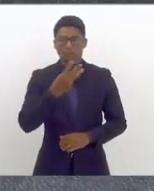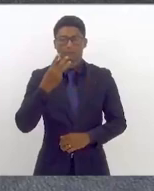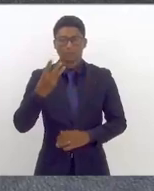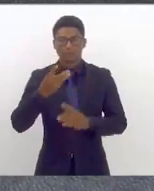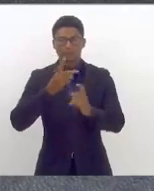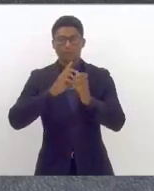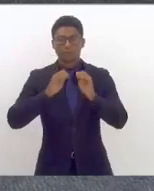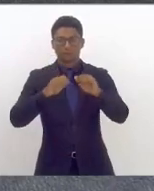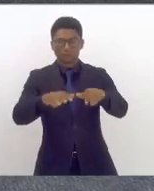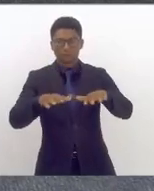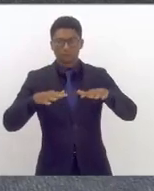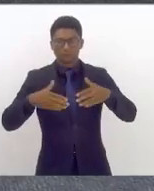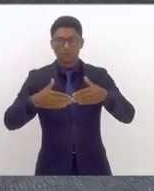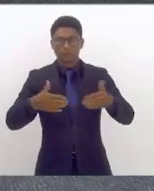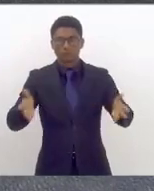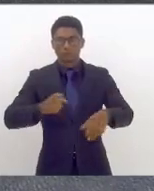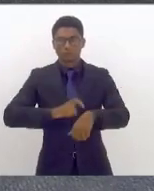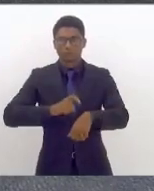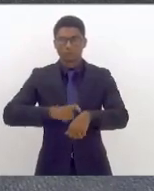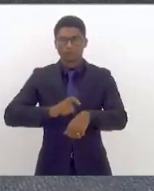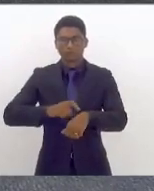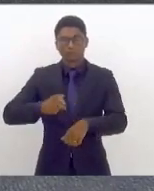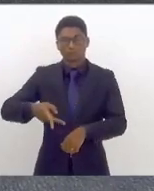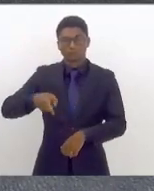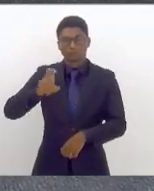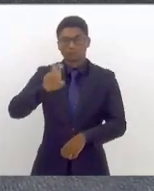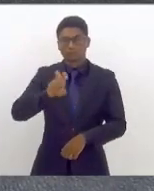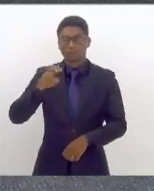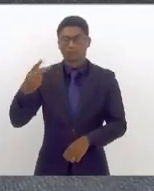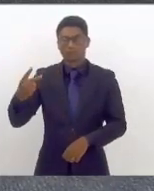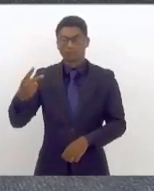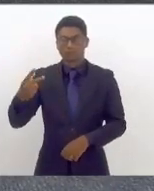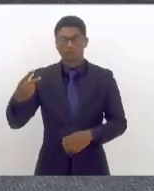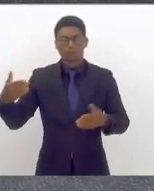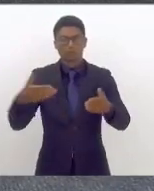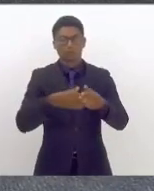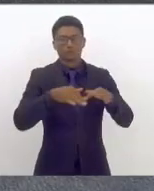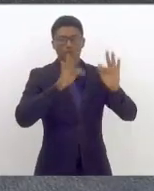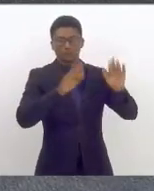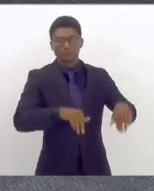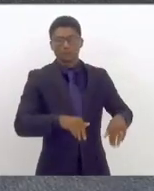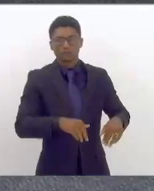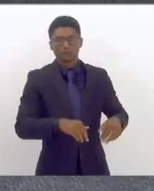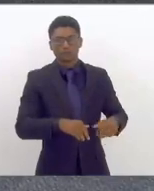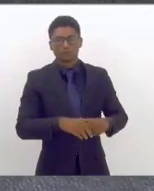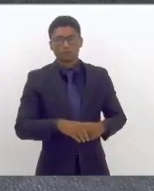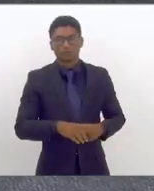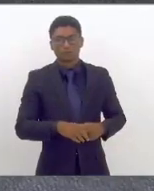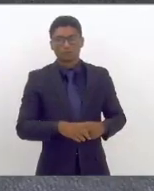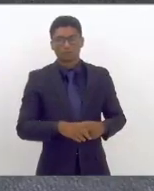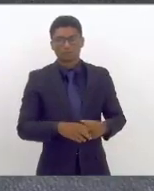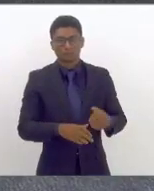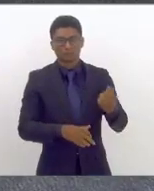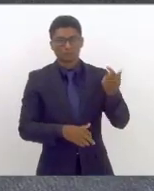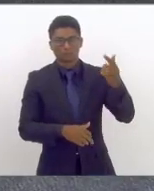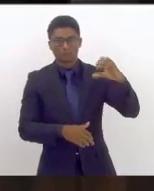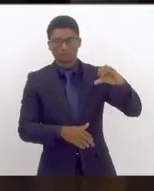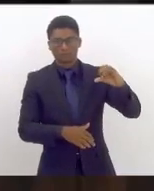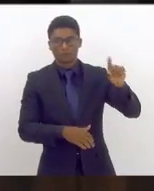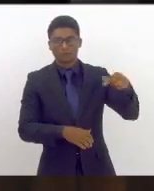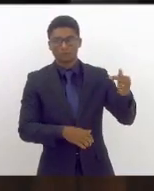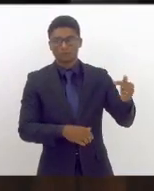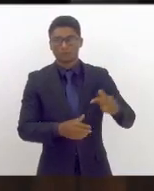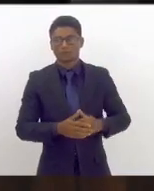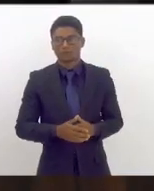seção extraordinária que iniciada às 17 horas encerrou seus 19 horas e 7 minutos